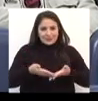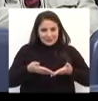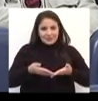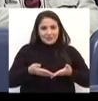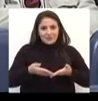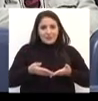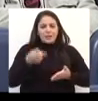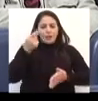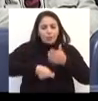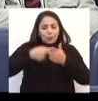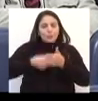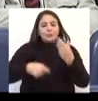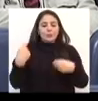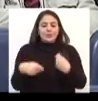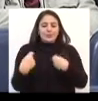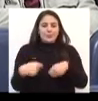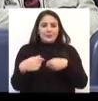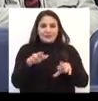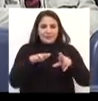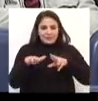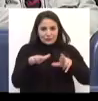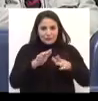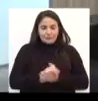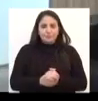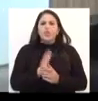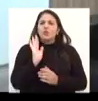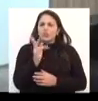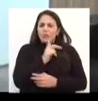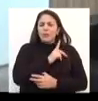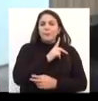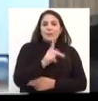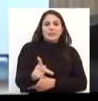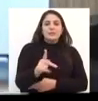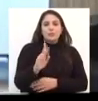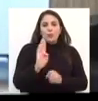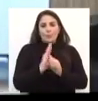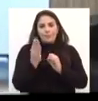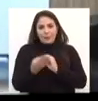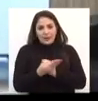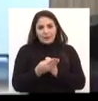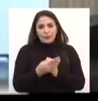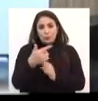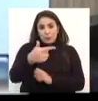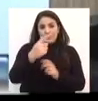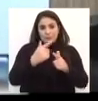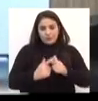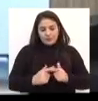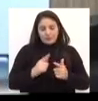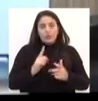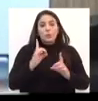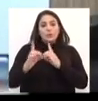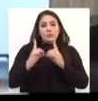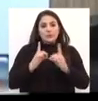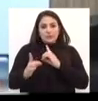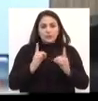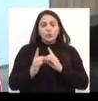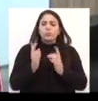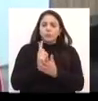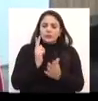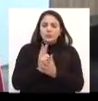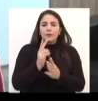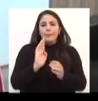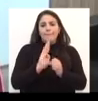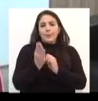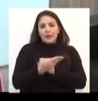que luta por demandas daquela região da cidade. Já fui presidente do bairro Vera Cruz por 2 mandatos, sou coordenador da comissão que mantém o módulo da Vera